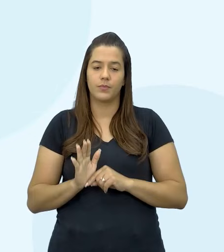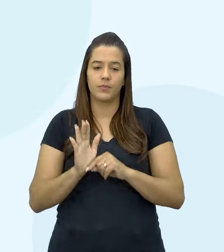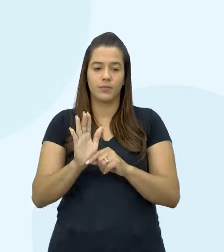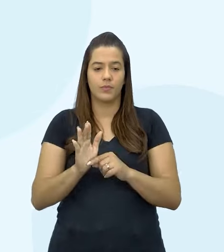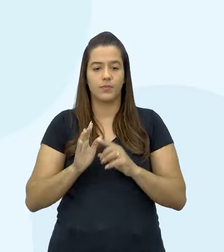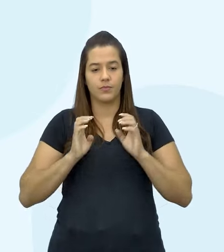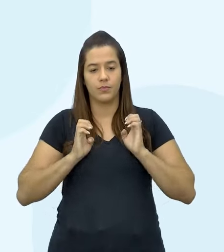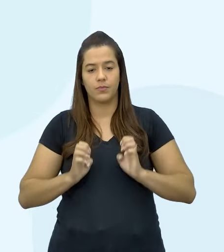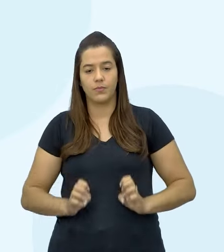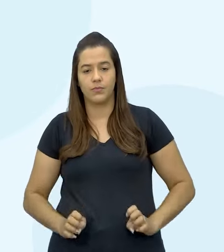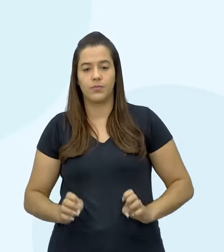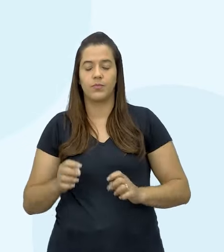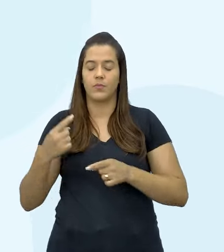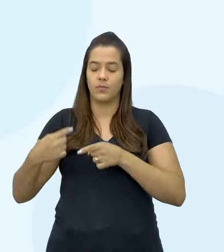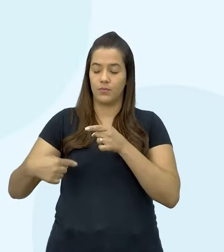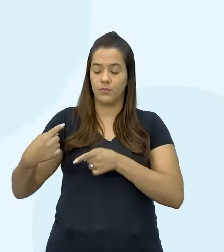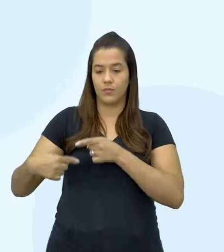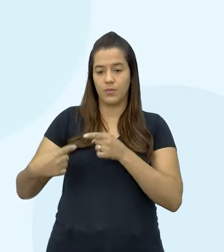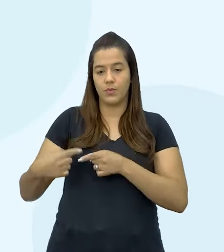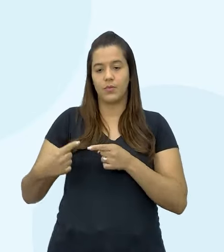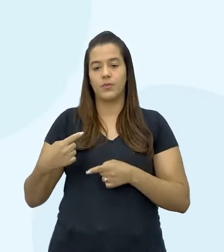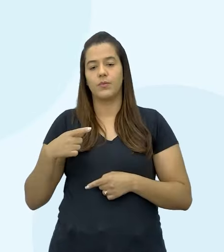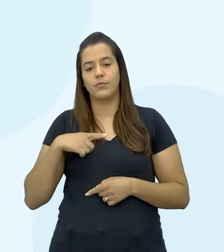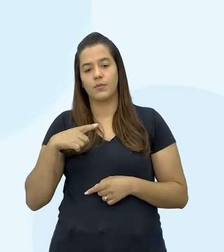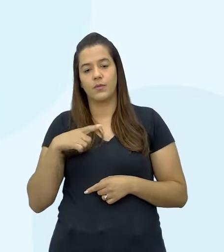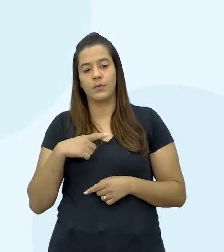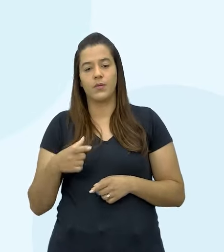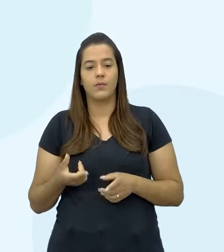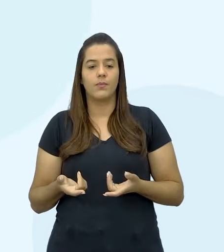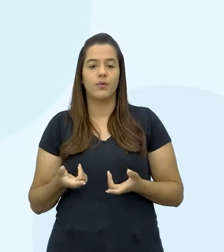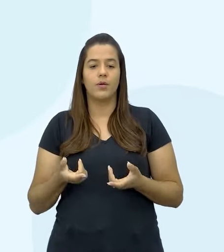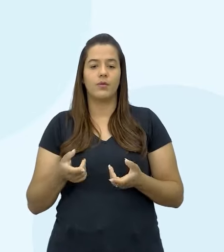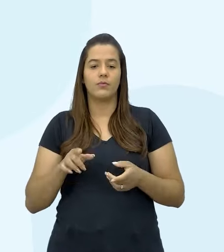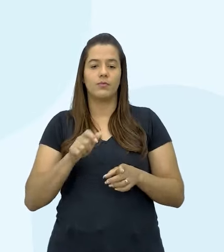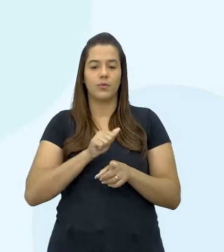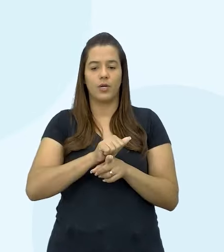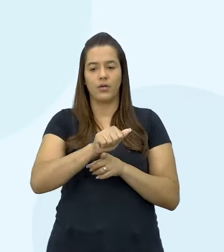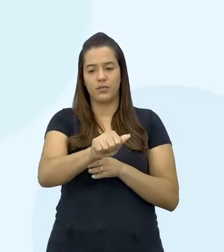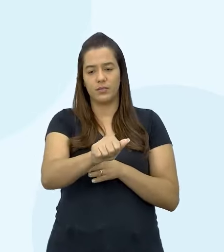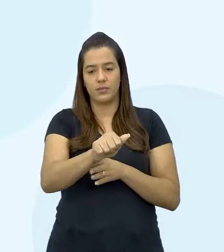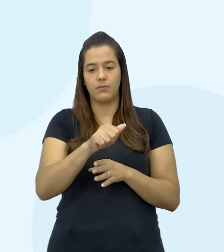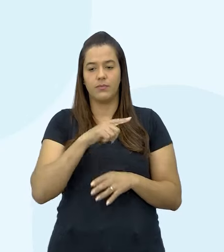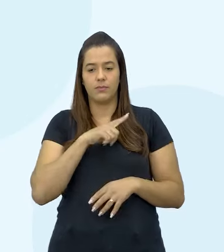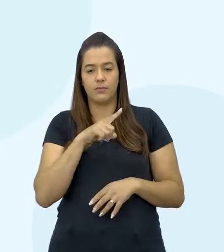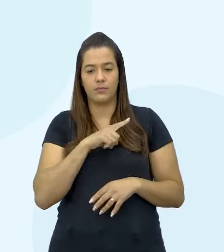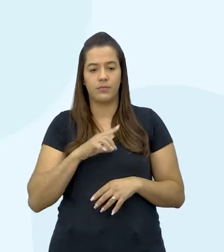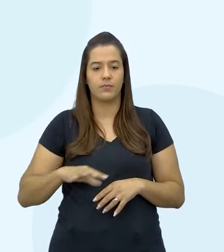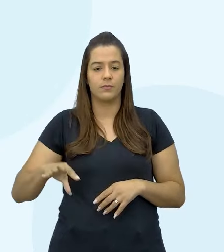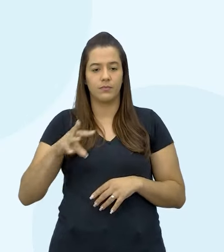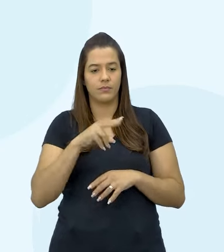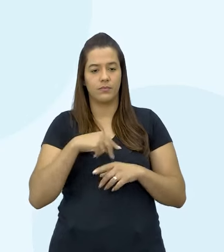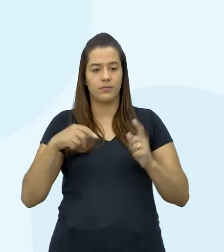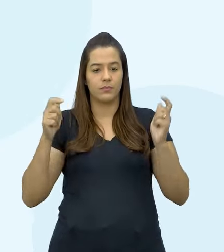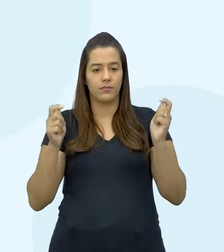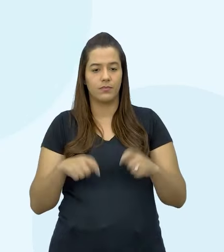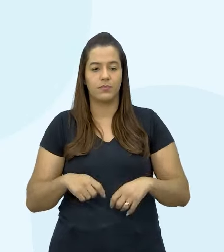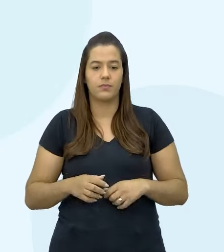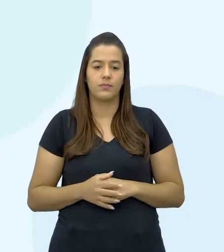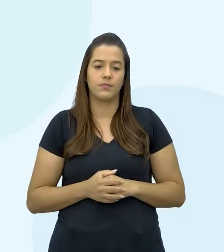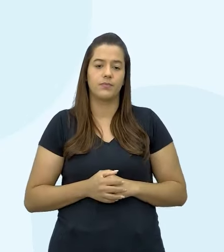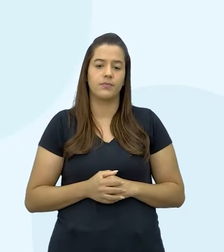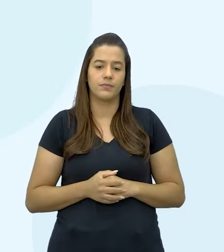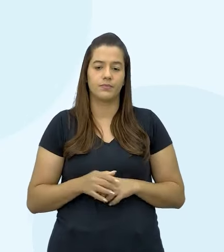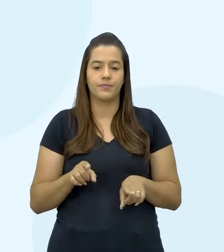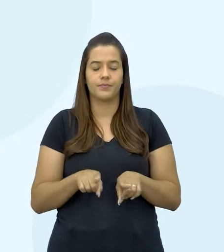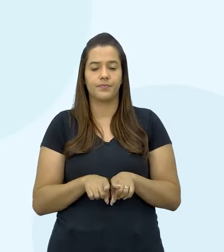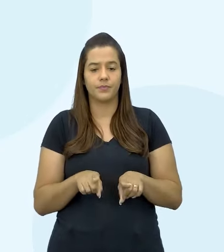a ética, a política e a moral vigente. Espera-se que os estudantes ampliem a compreensão dos múltiplos aspectos